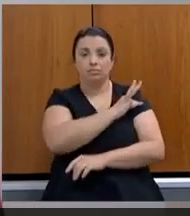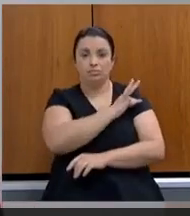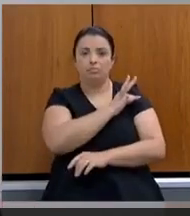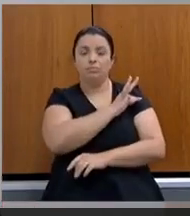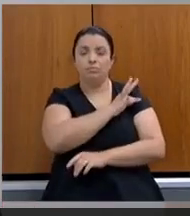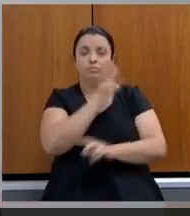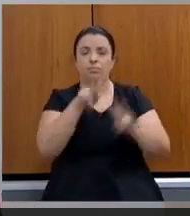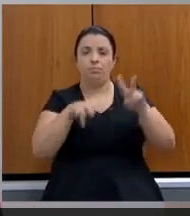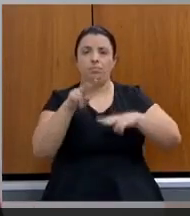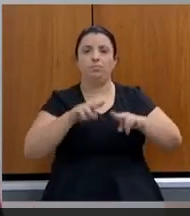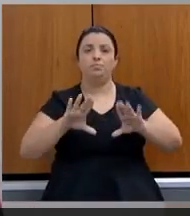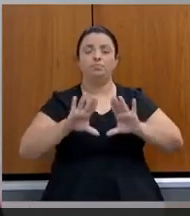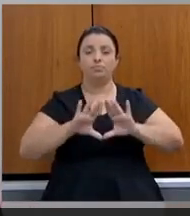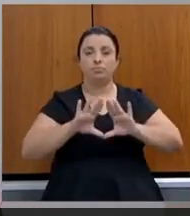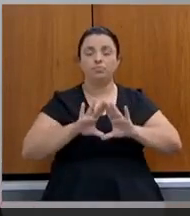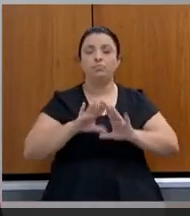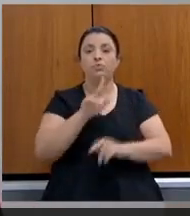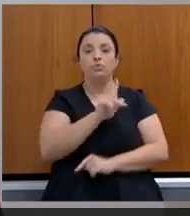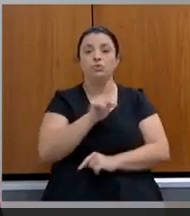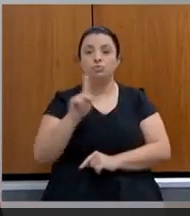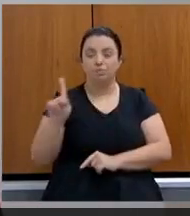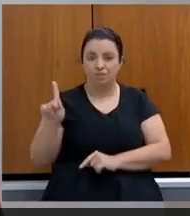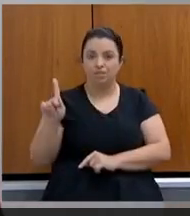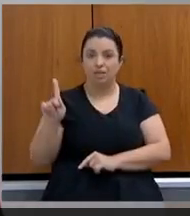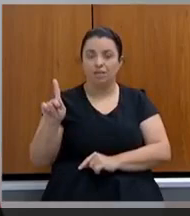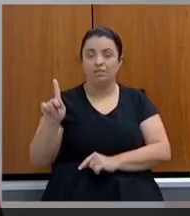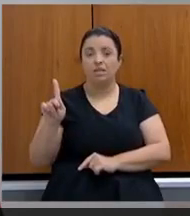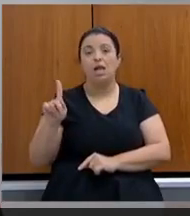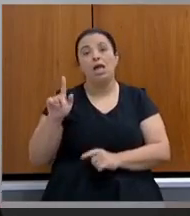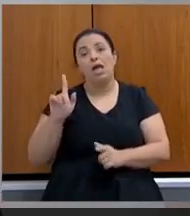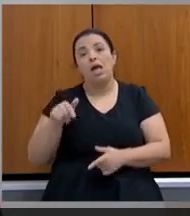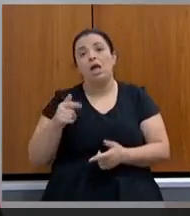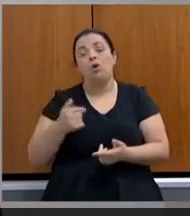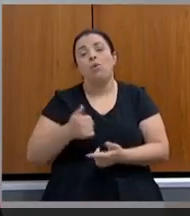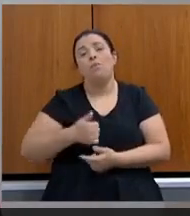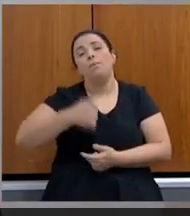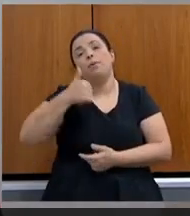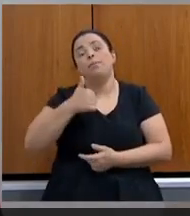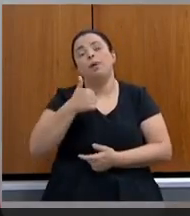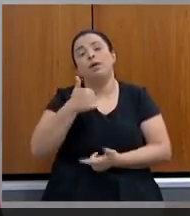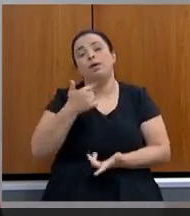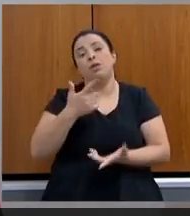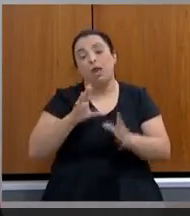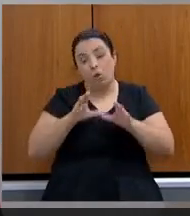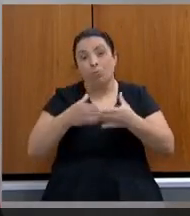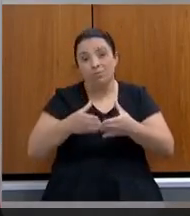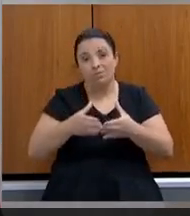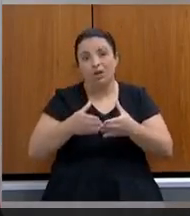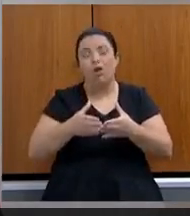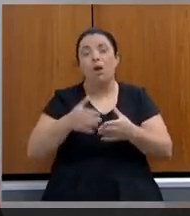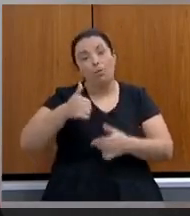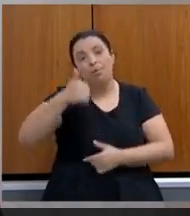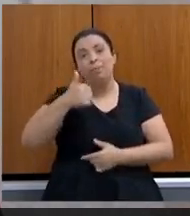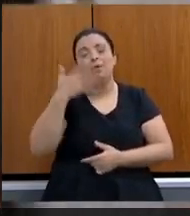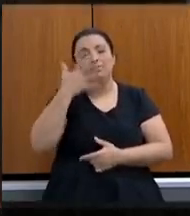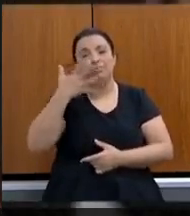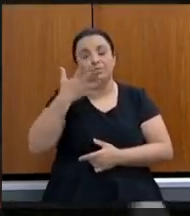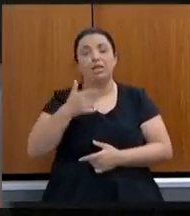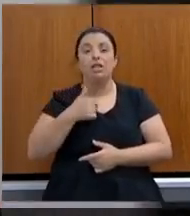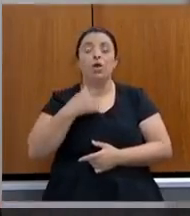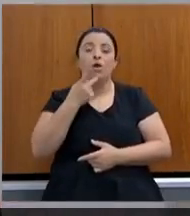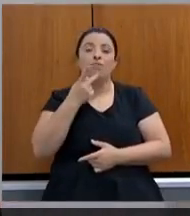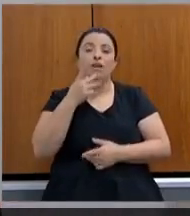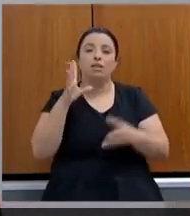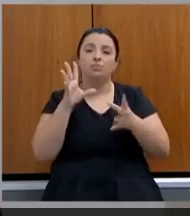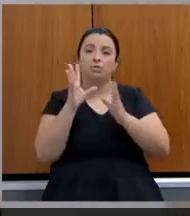presidentes de comissão e da comissão convidadas são os primeiros a fazer uso da palavra então eu farei as minhas considerações na